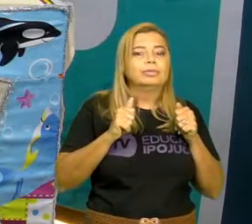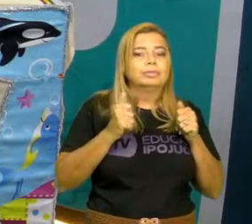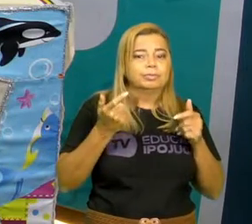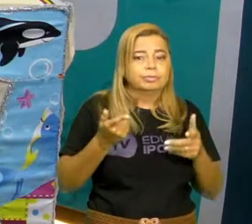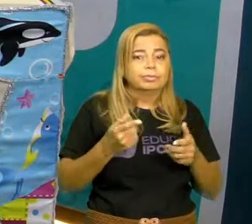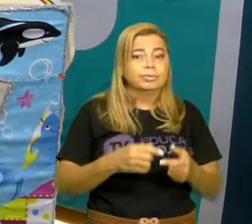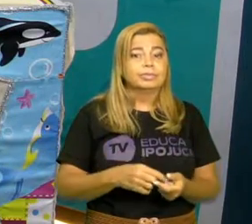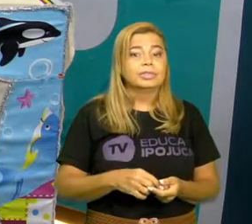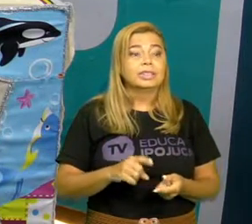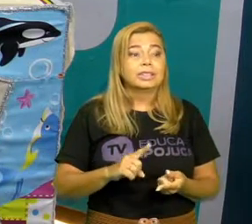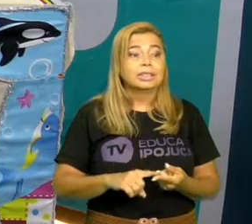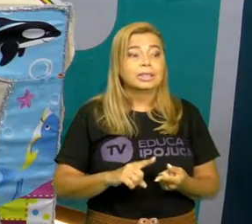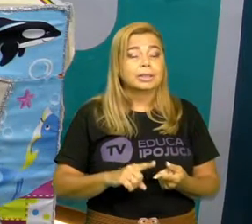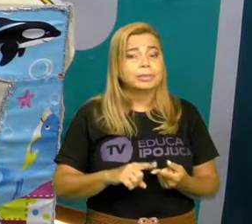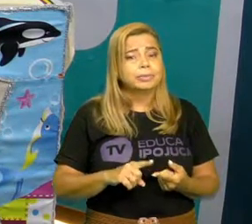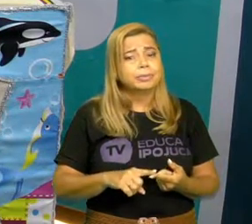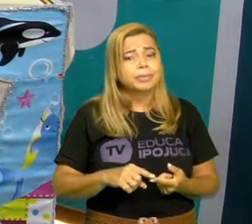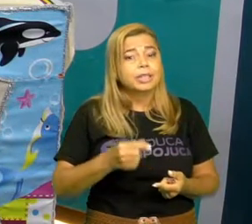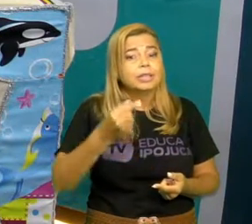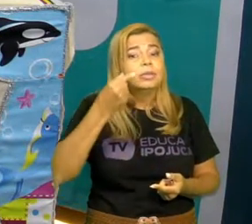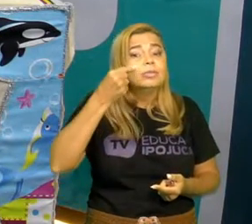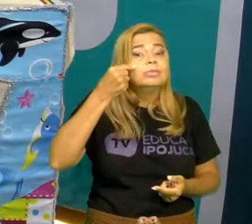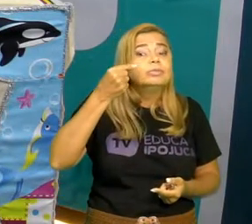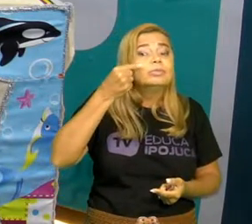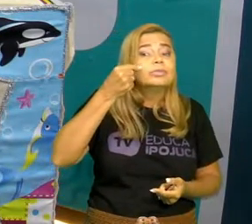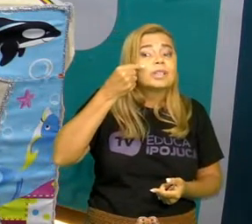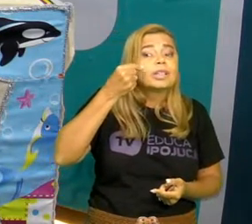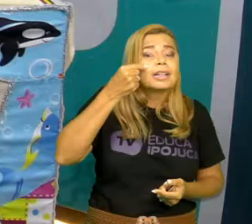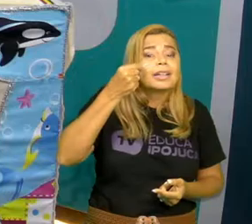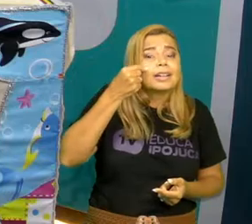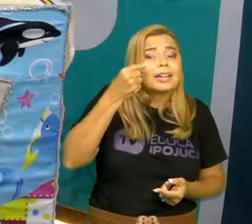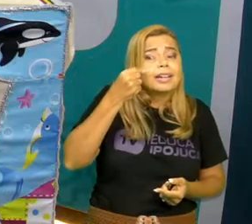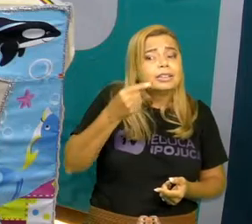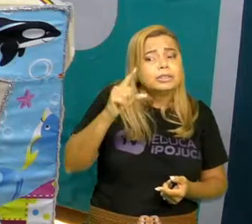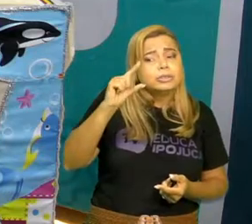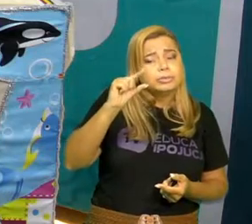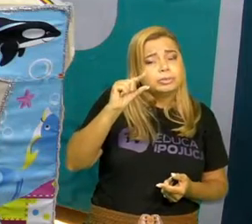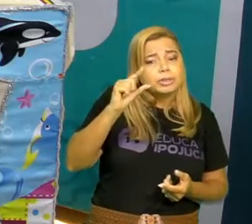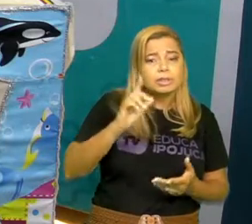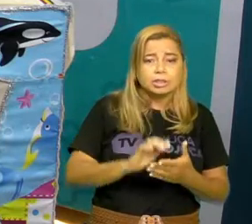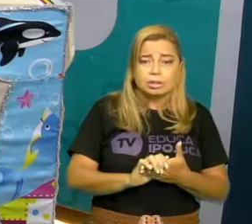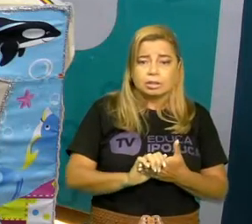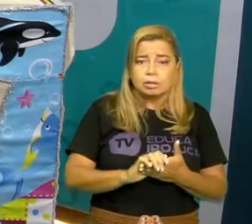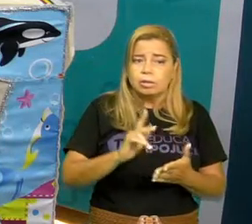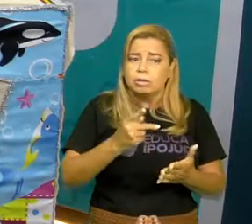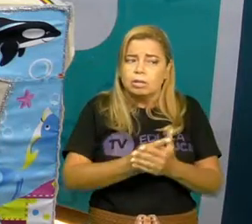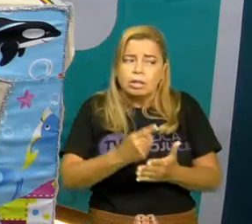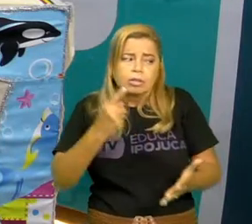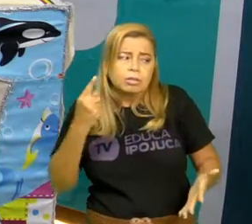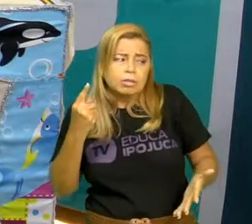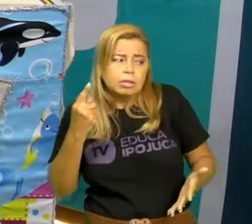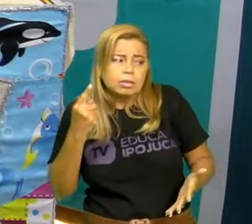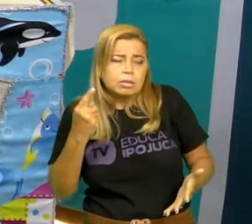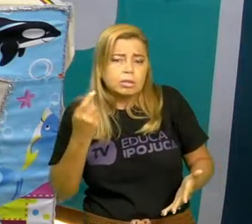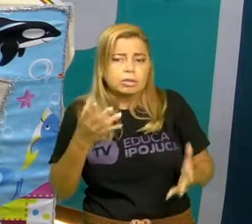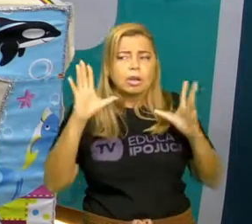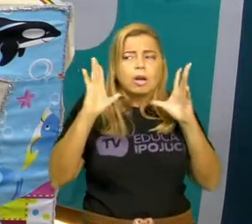E a história de um ratinho indefeso. O que será que vai acontecer com esses dois,